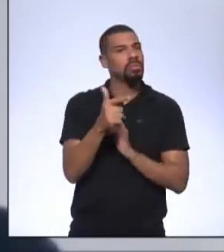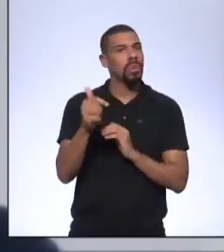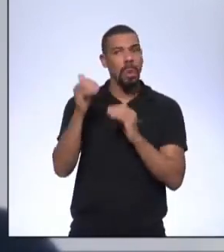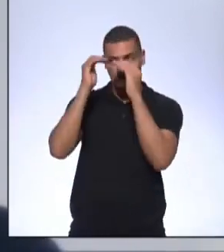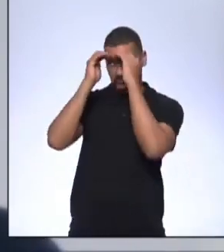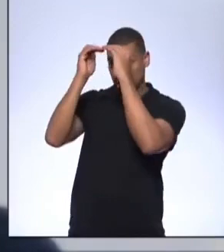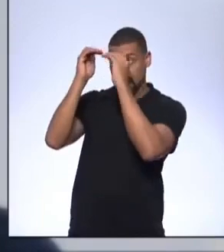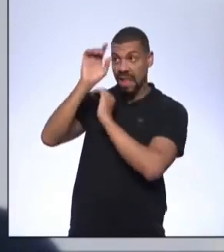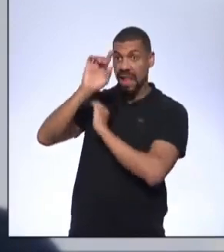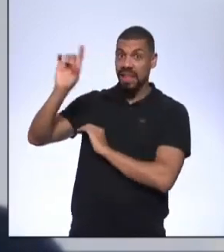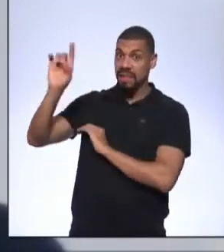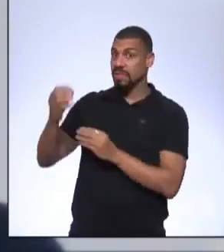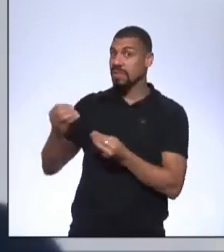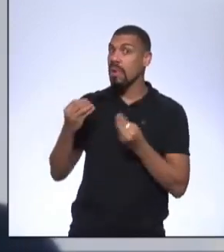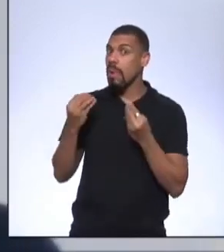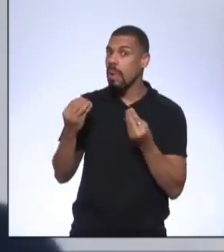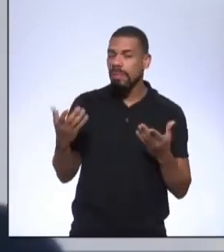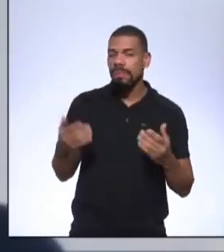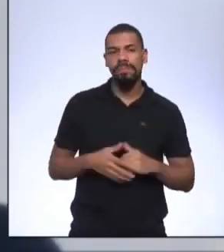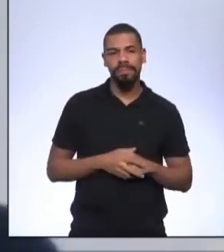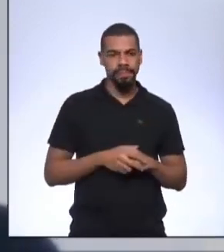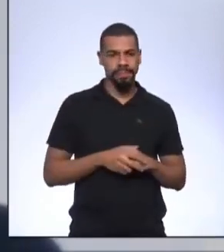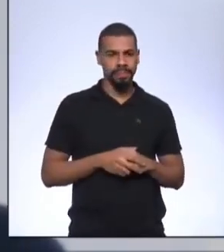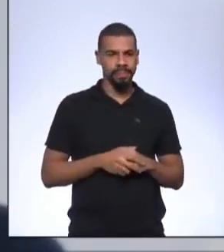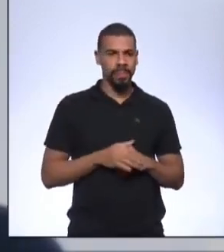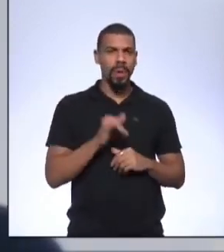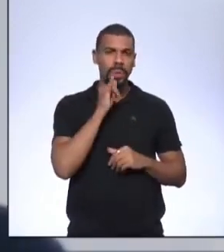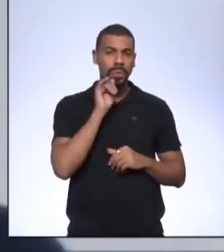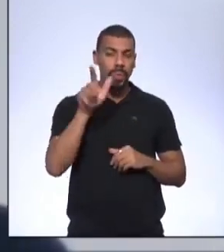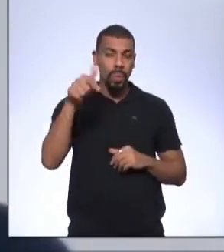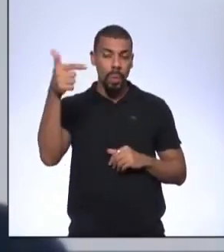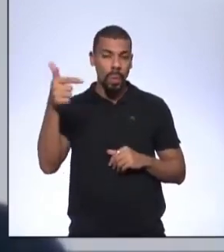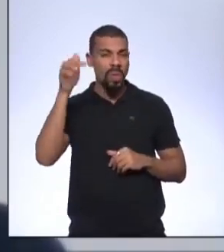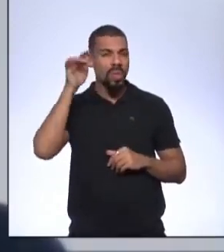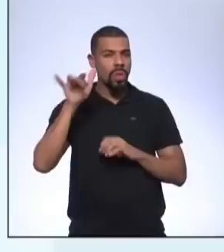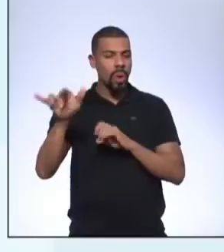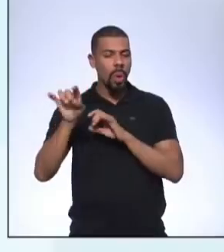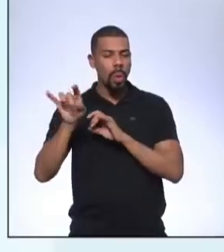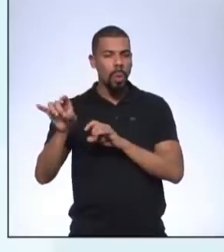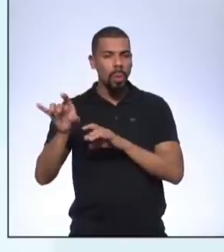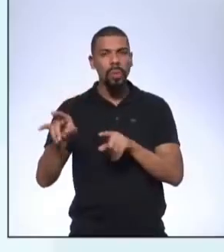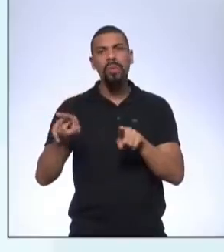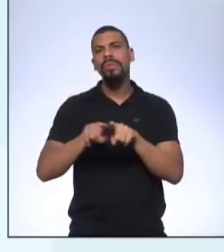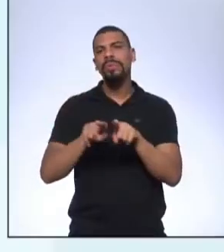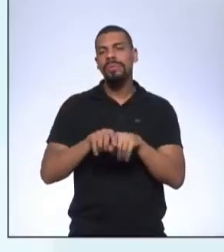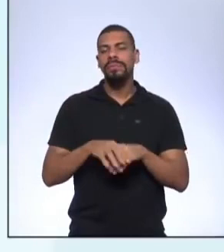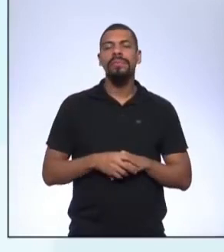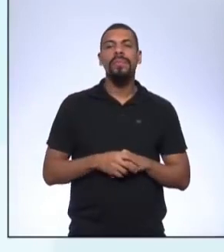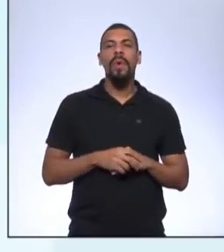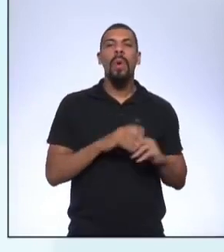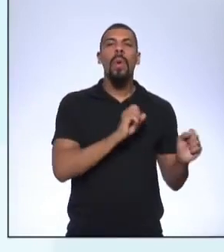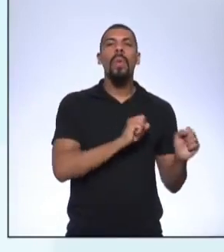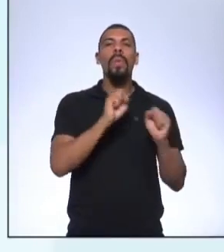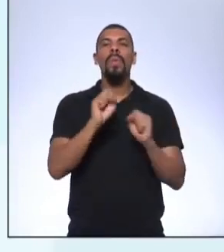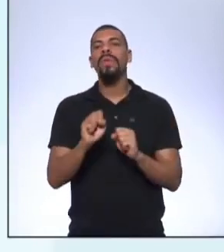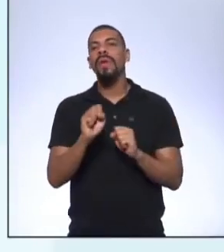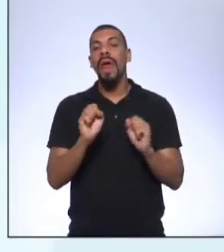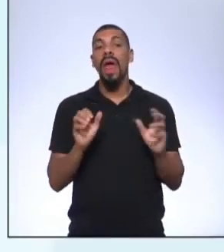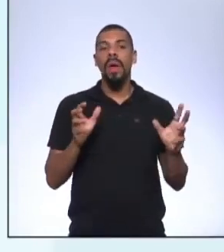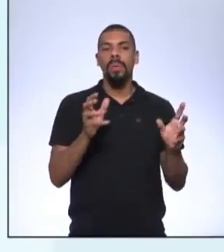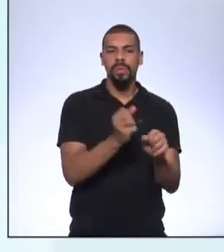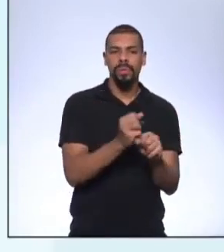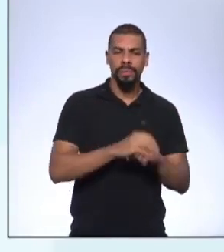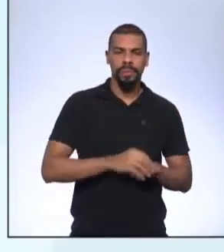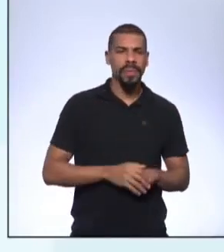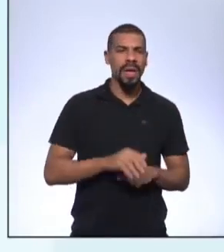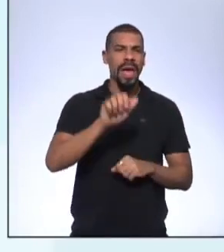o problema, né? Vamos ver o outro teórico que também justificava o poder absolutista na tela,